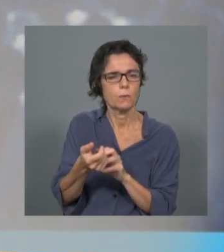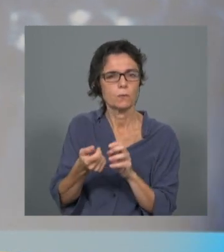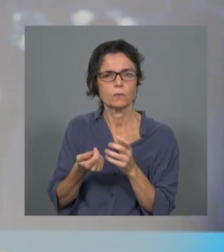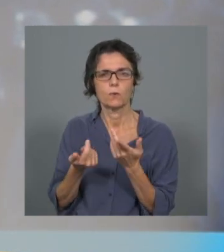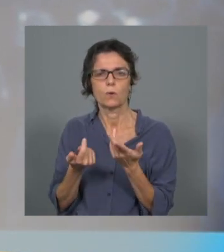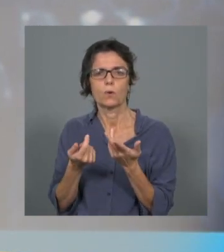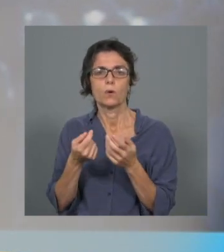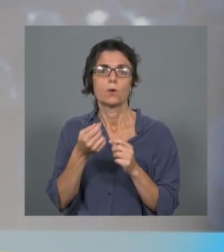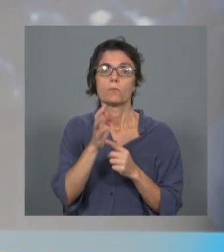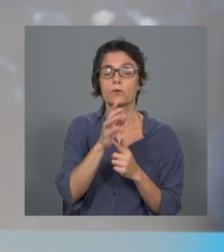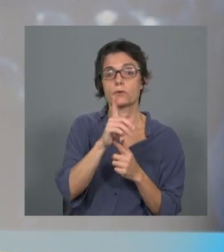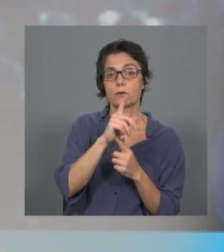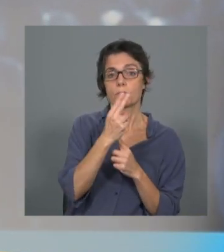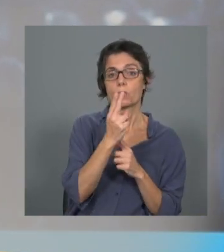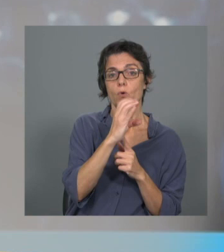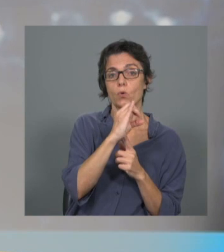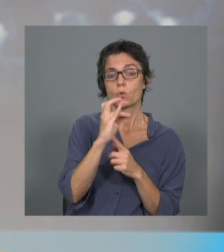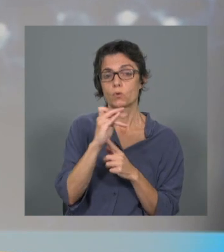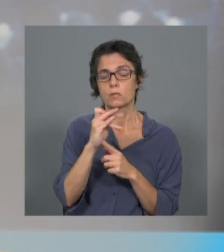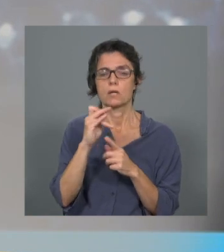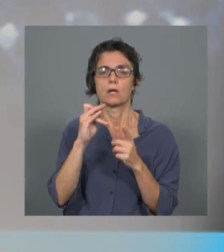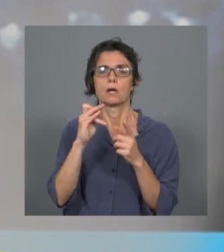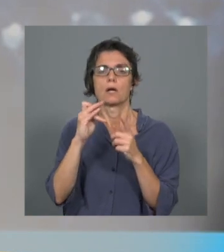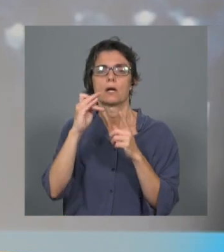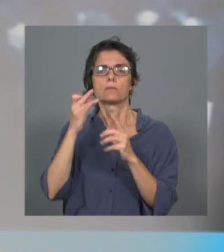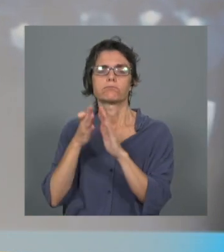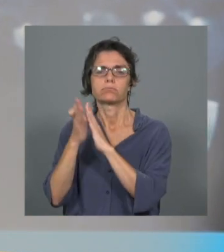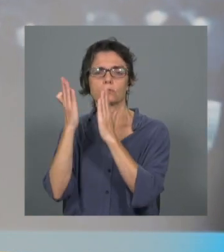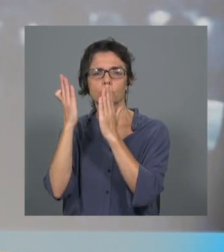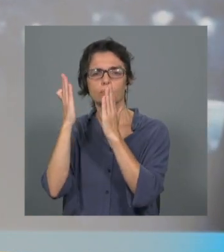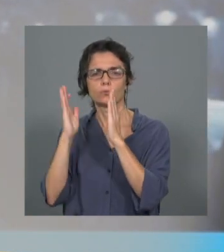como Lúcia no convento, Carmelo de Coimbra. São